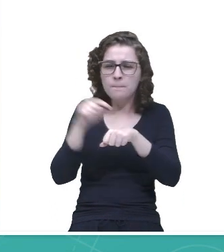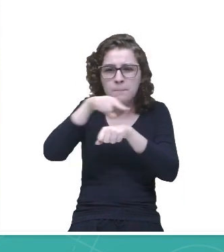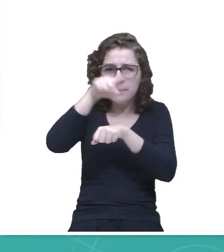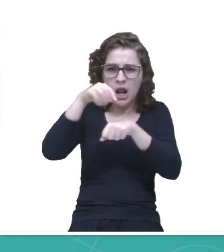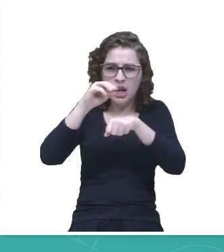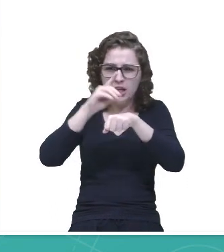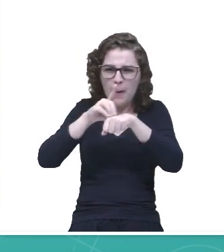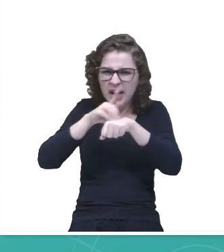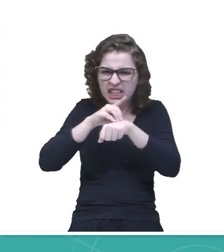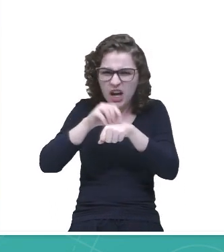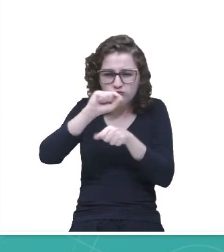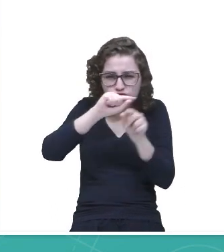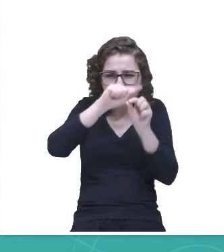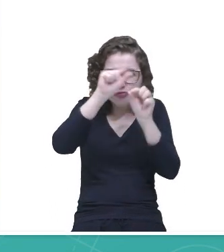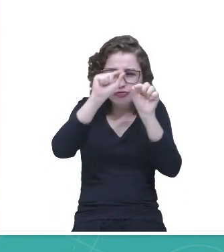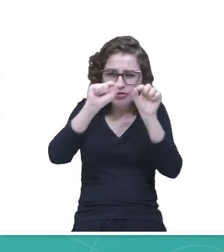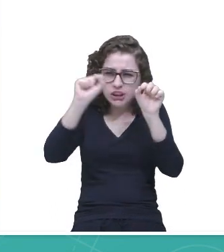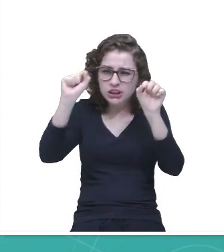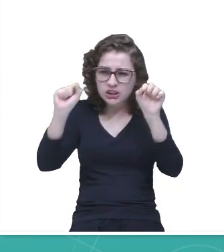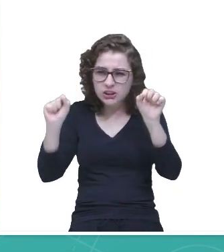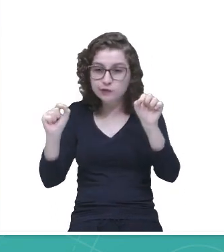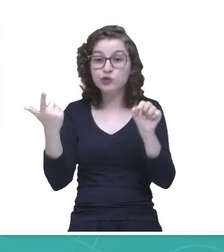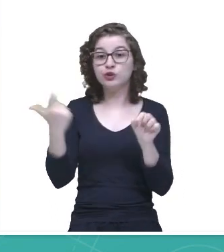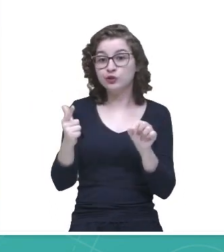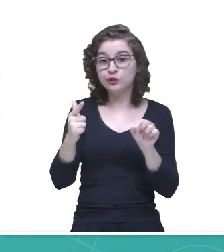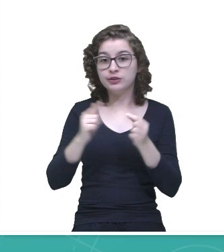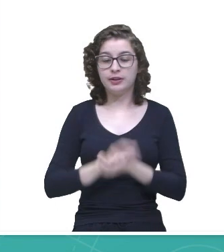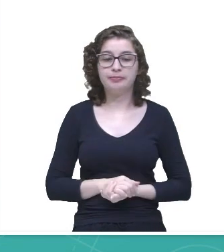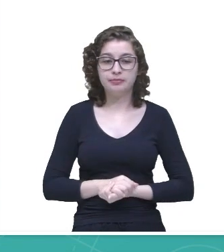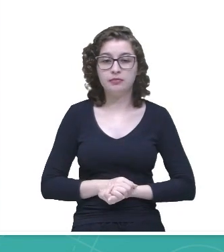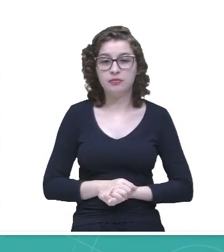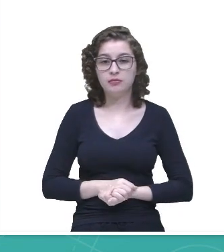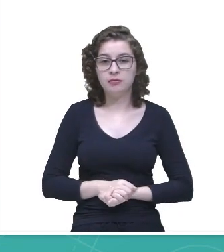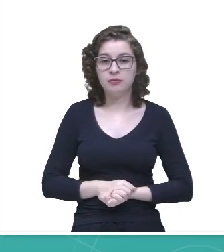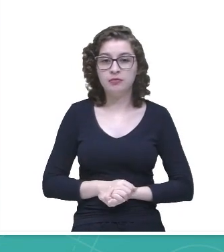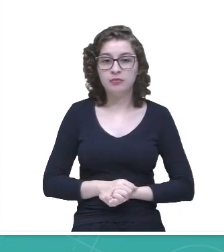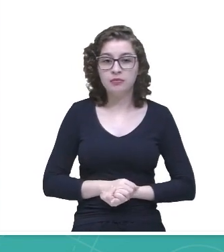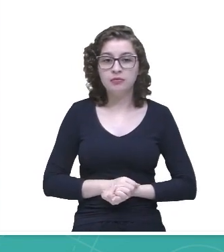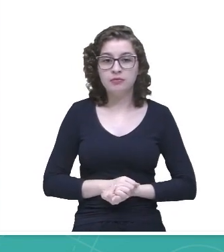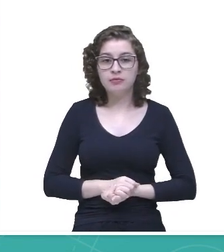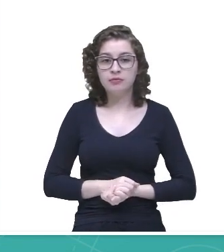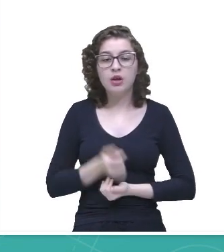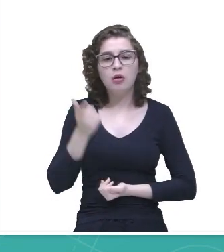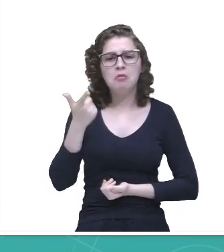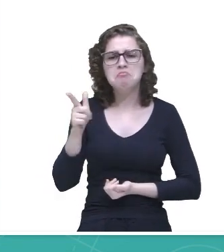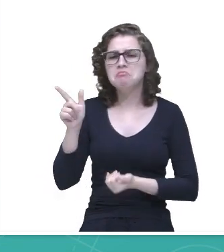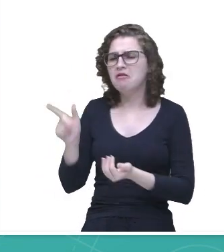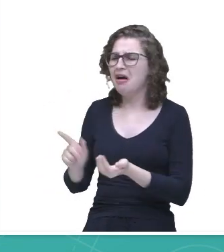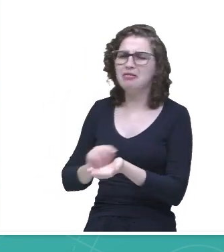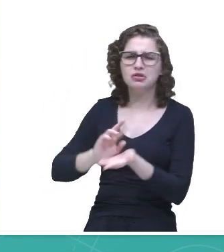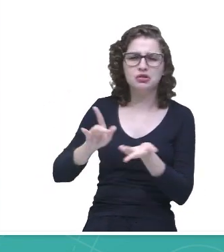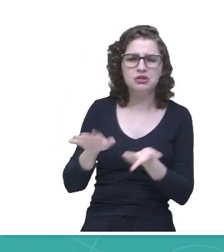ver para delimitar o espaço? Eles deixam de lado os impressionistas. Tá? Então, outras coisas que os impressionistas